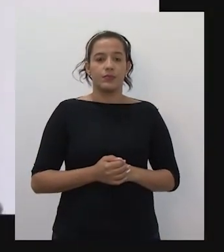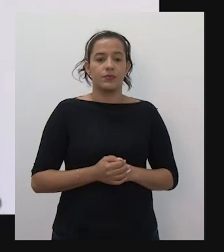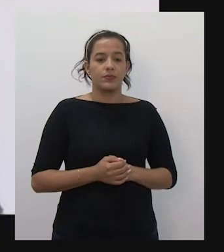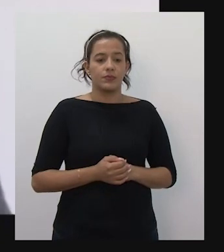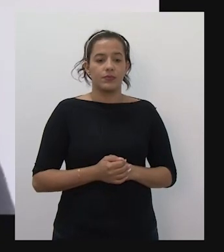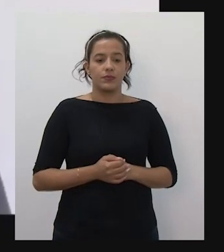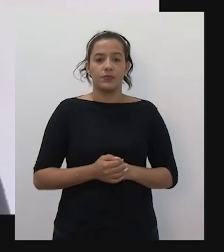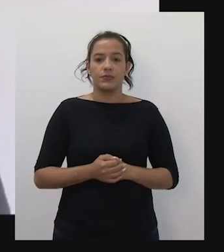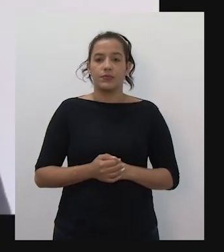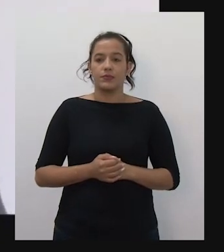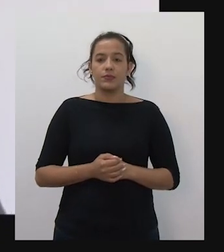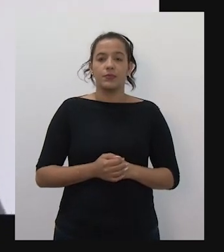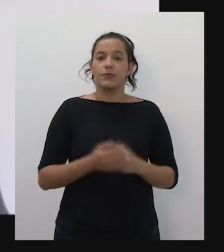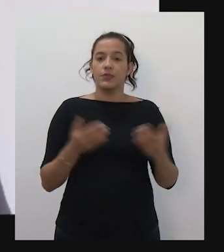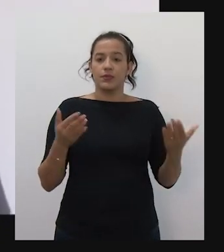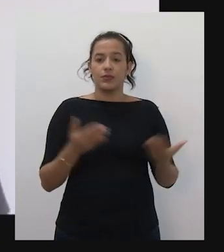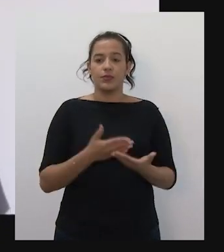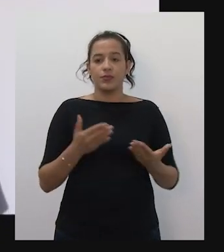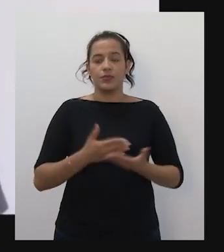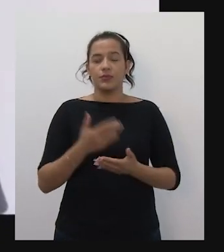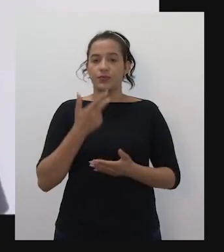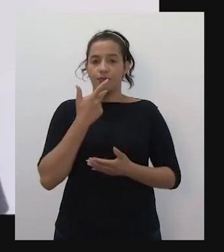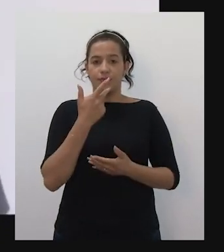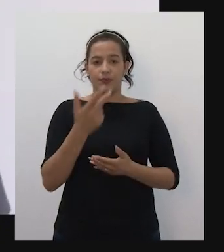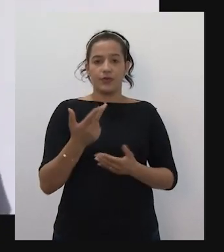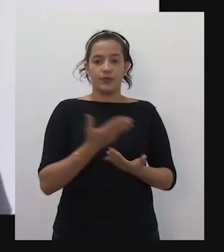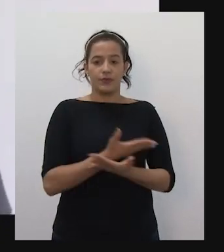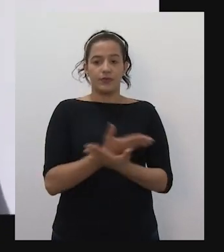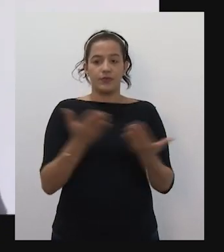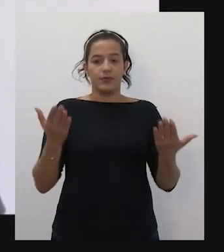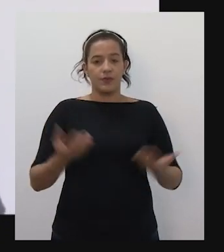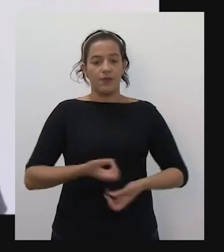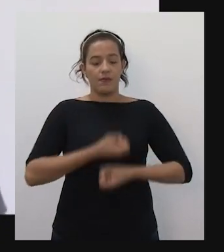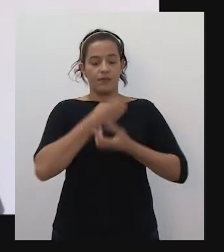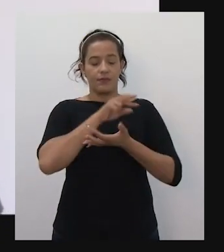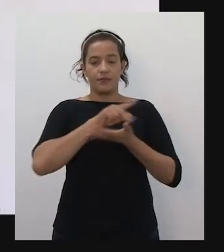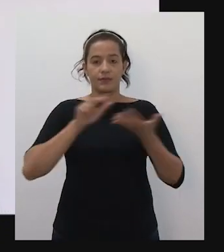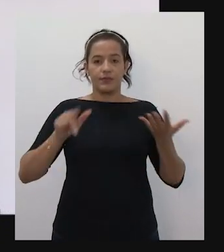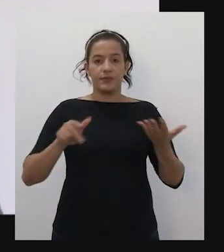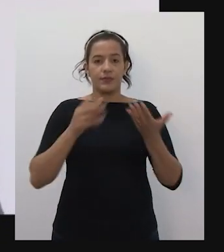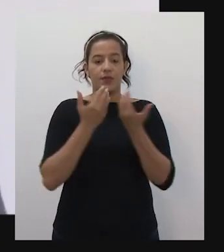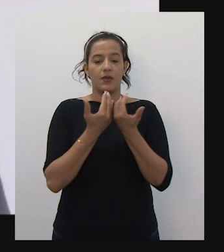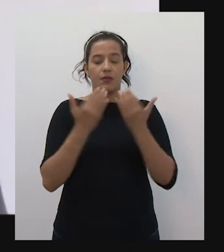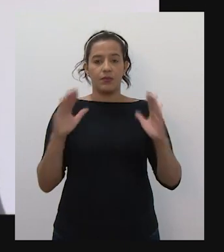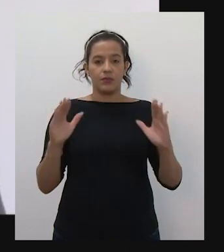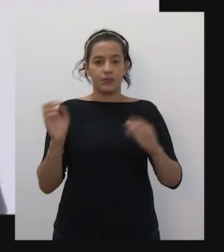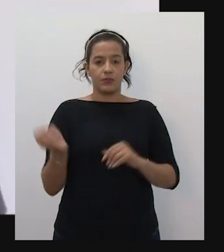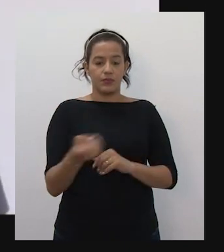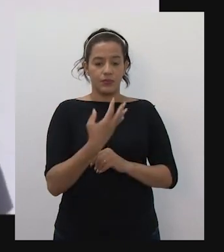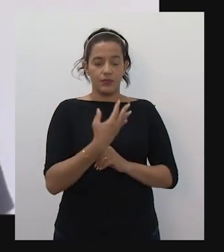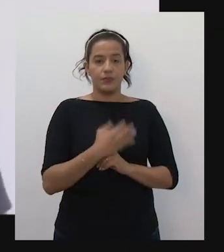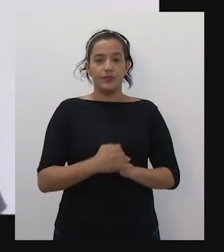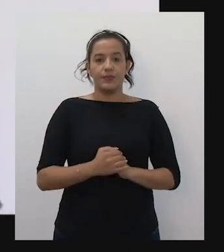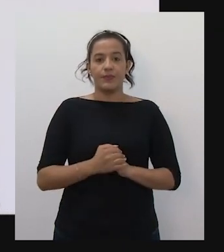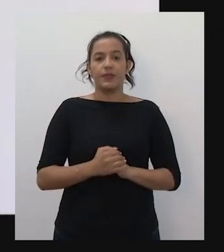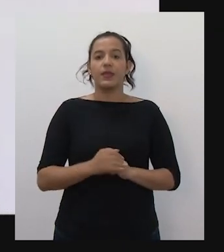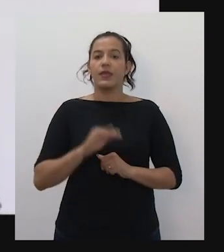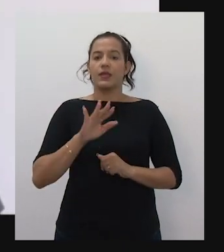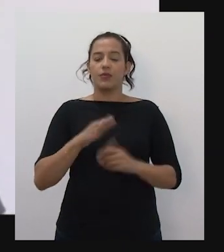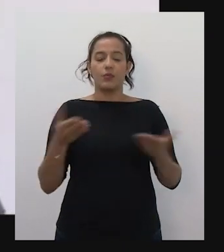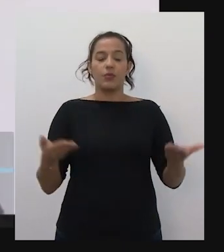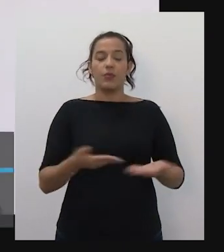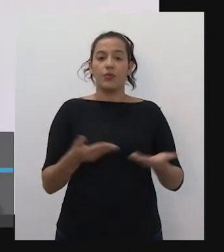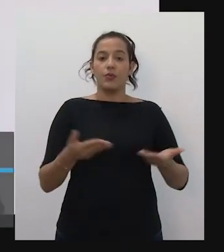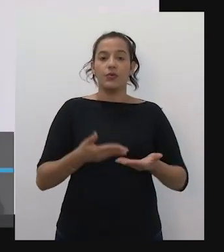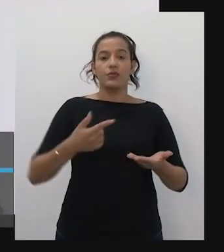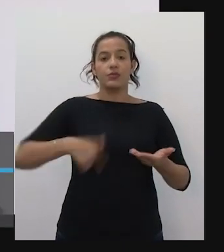Olá, hoje estou aqui para falar com vocês sobre a macrocompetência socioemocional Abertura ao Novo, e como ela está presente nos